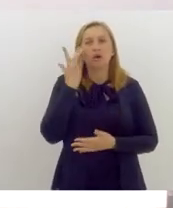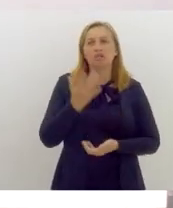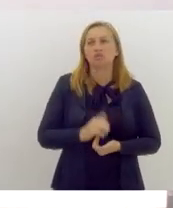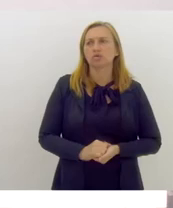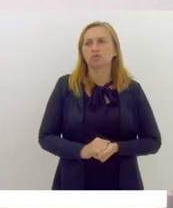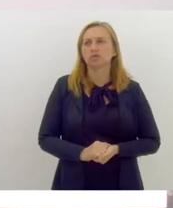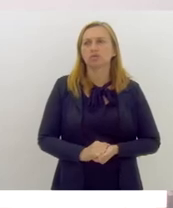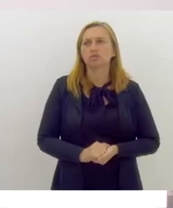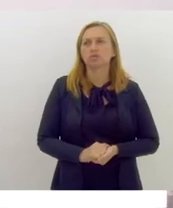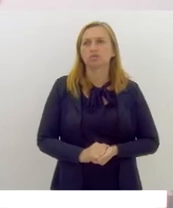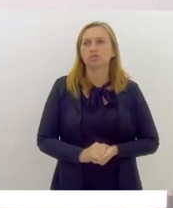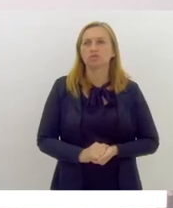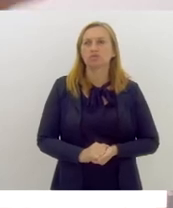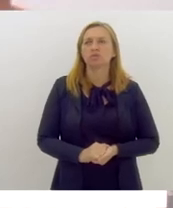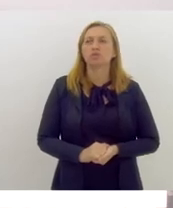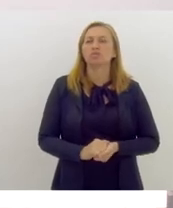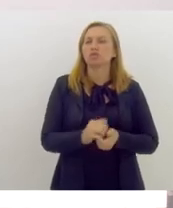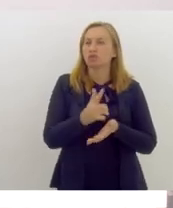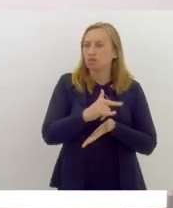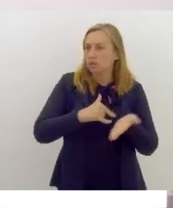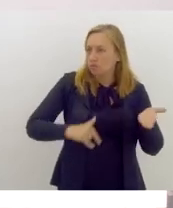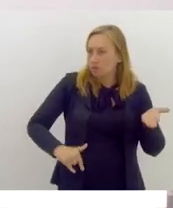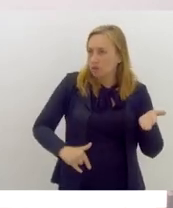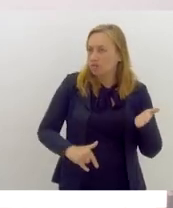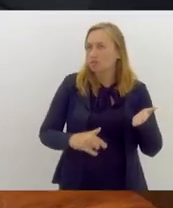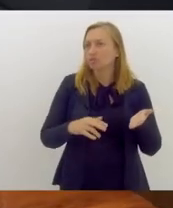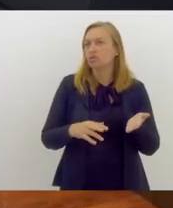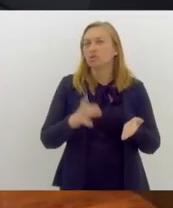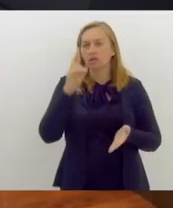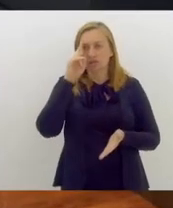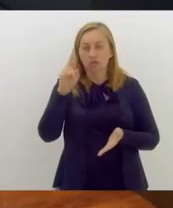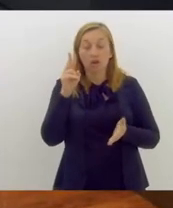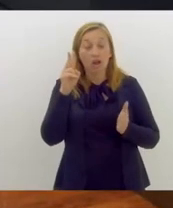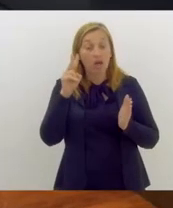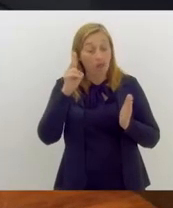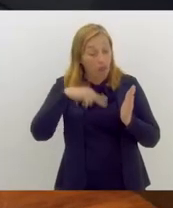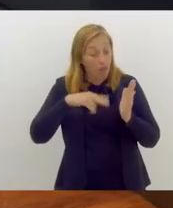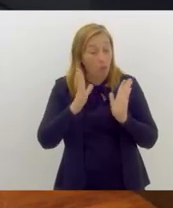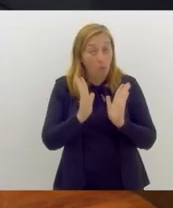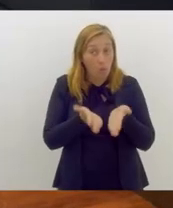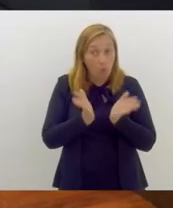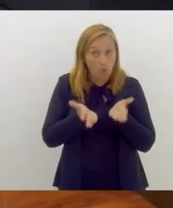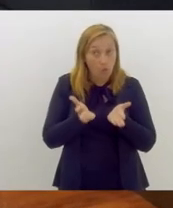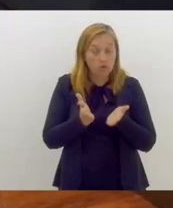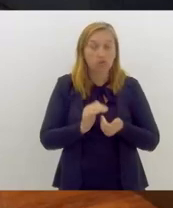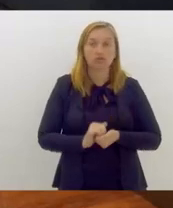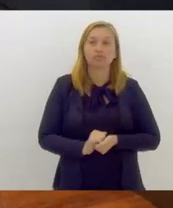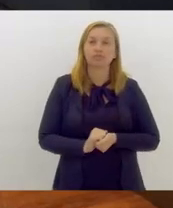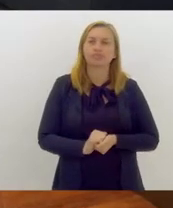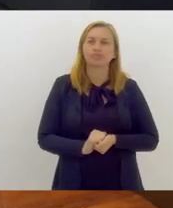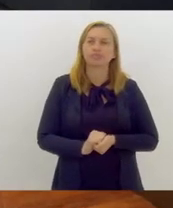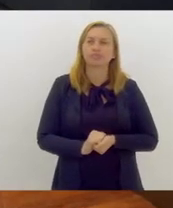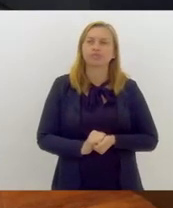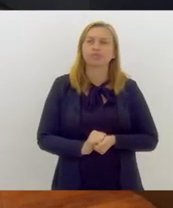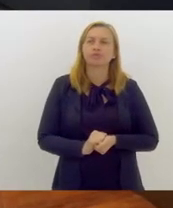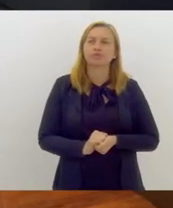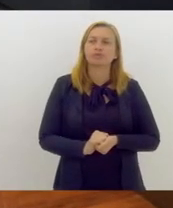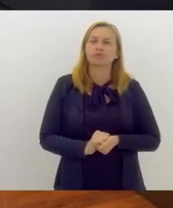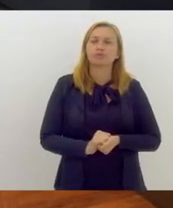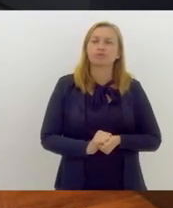com essa simples precisa que a senhora leu no dia de hoje caberia a gente